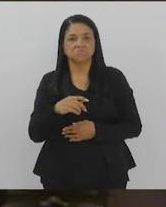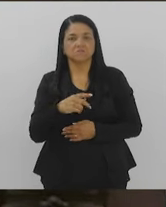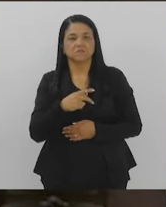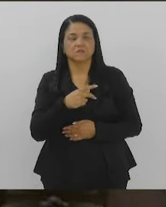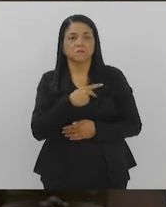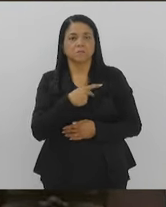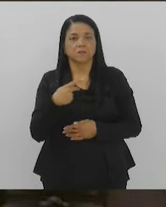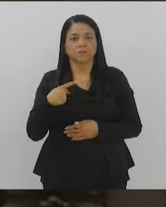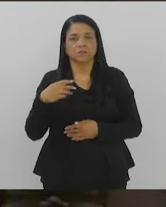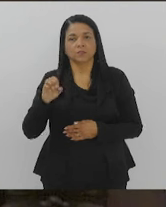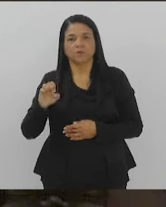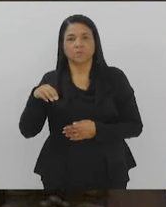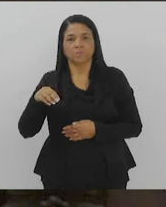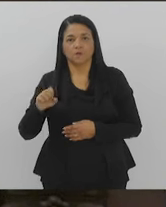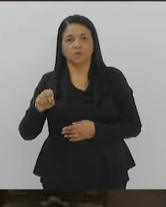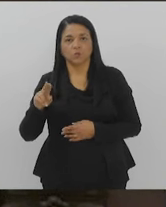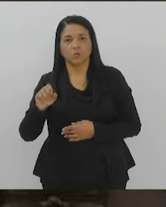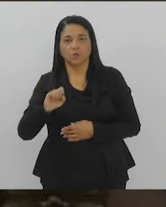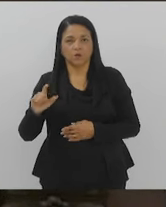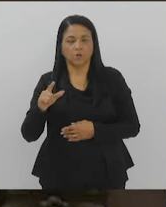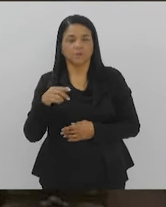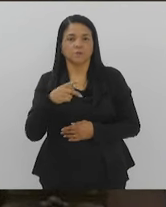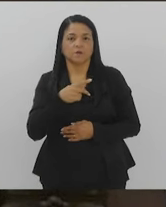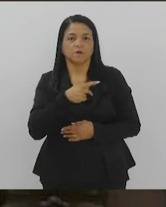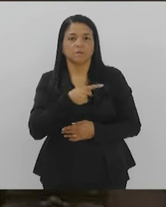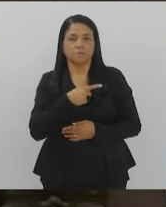pastor Emanuel Santos,